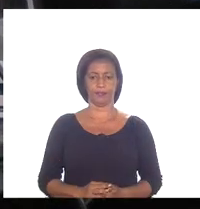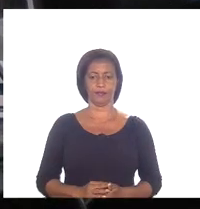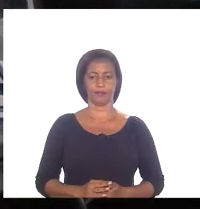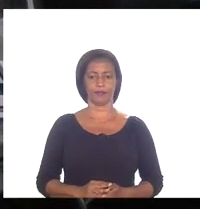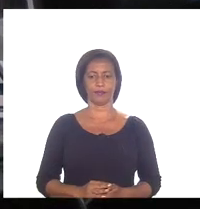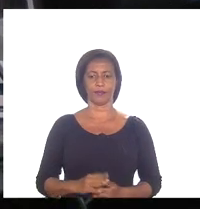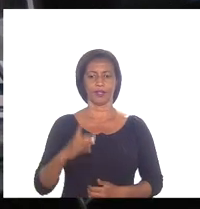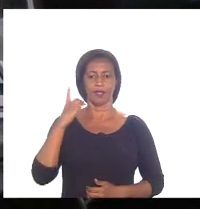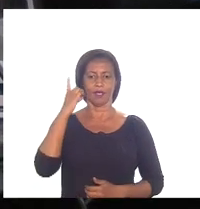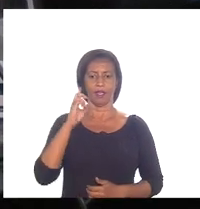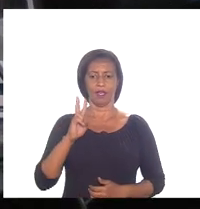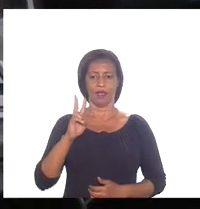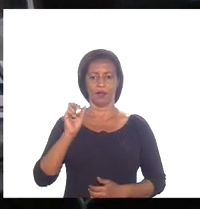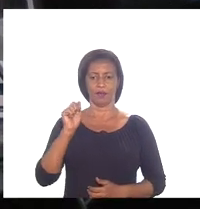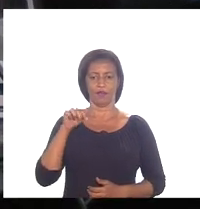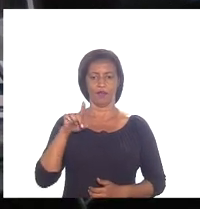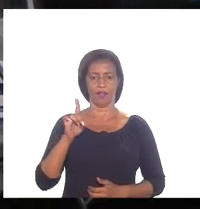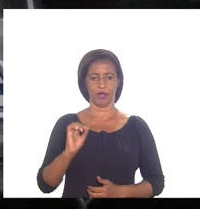Deputado Vando Família.